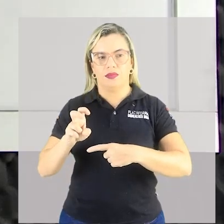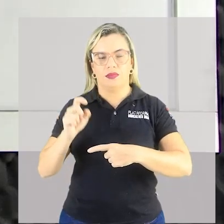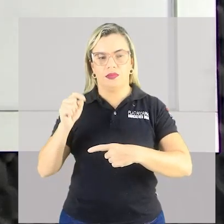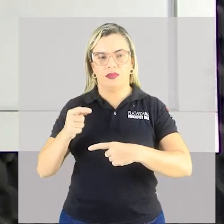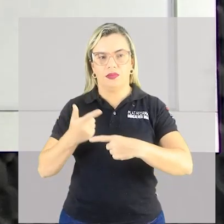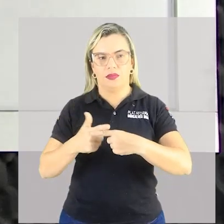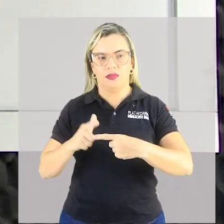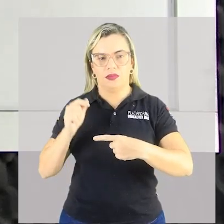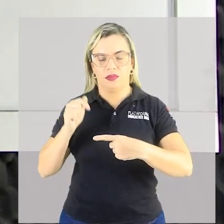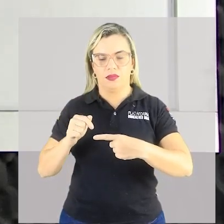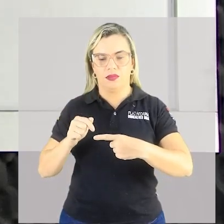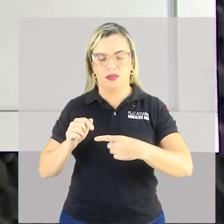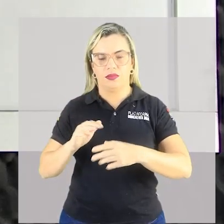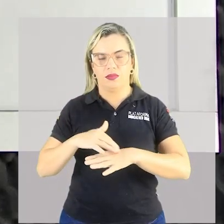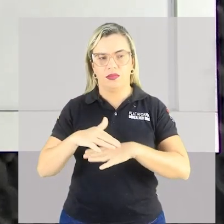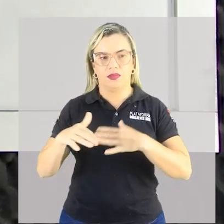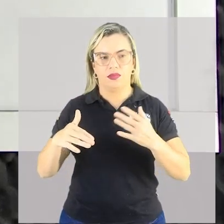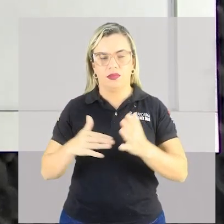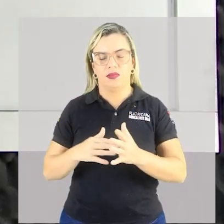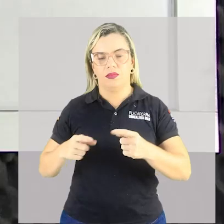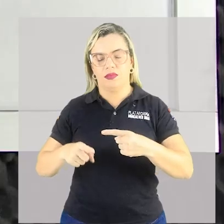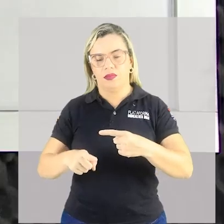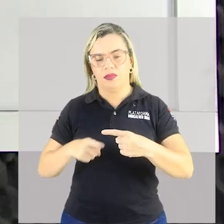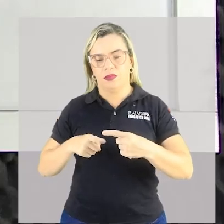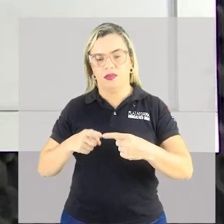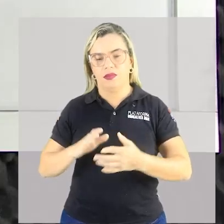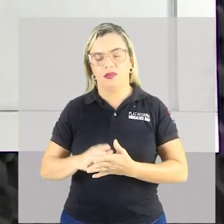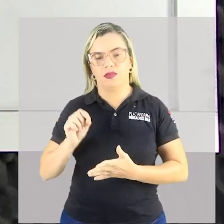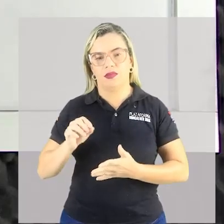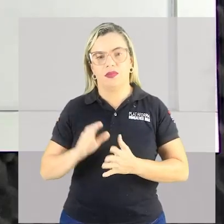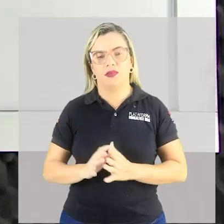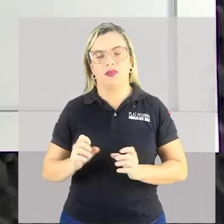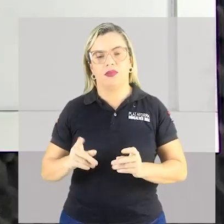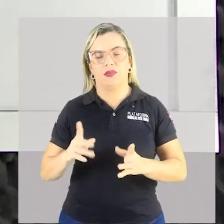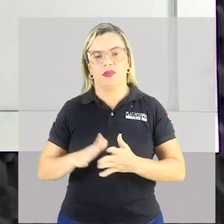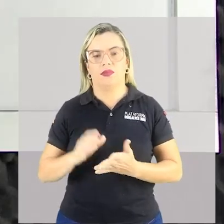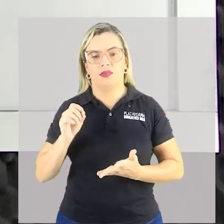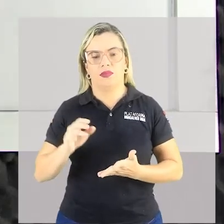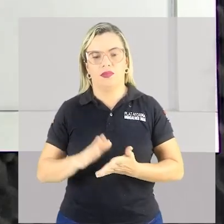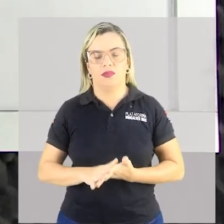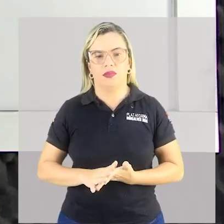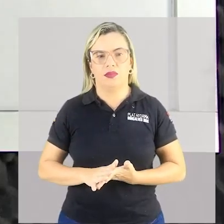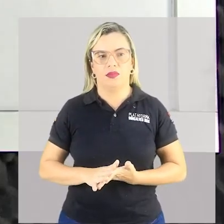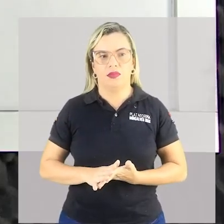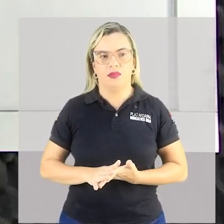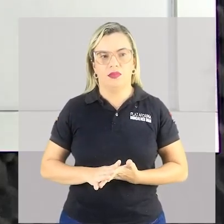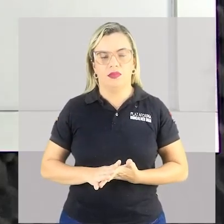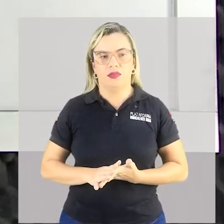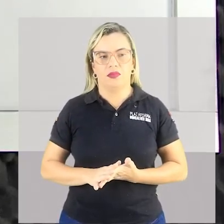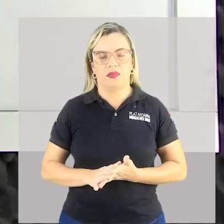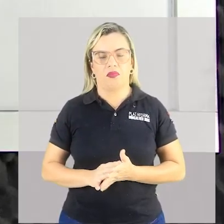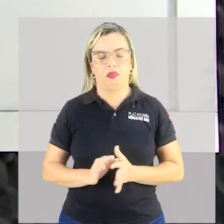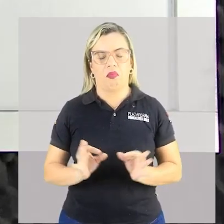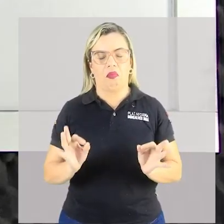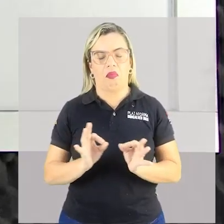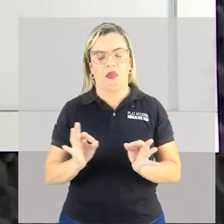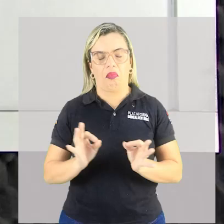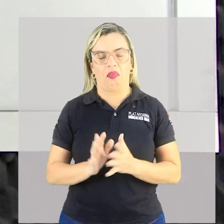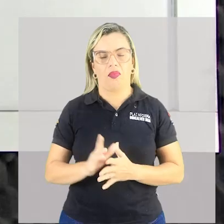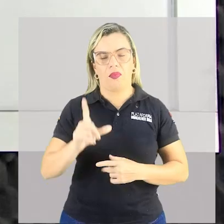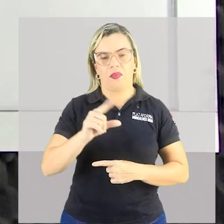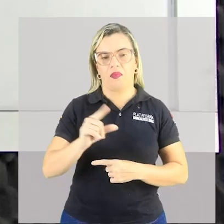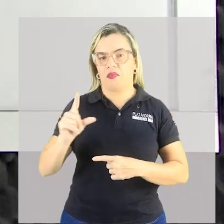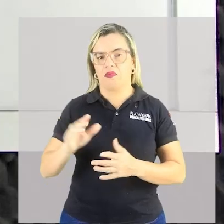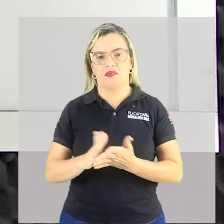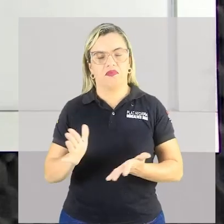A 15. Tudo isso sobre x, beleza? Agora aí eu não vejo mais nenhuma simplificação viável, então a gente vai